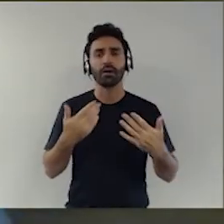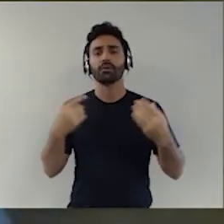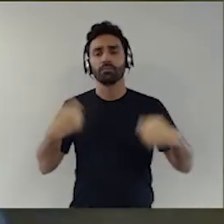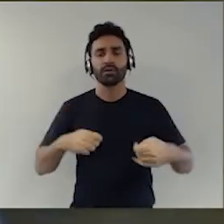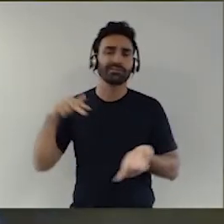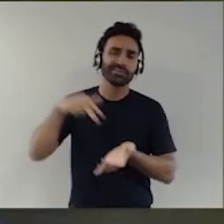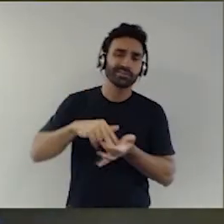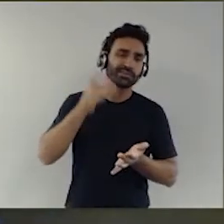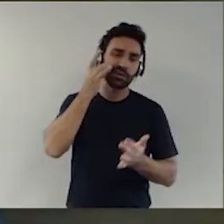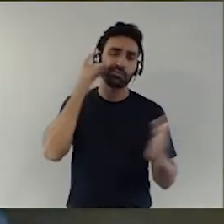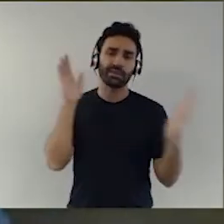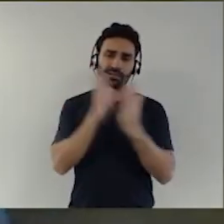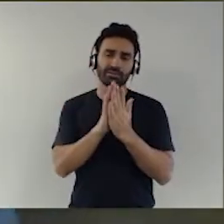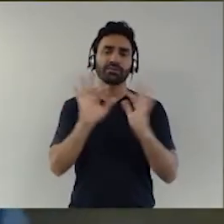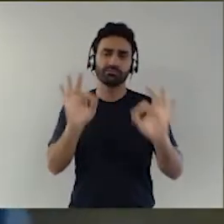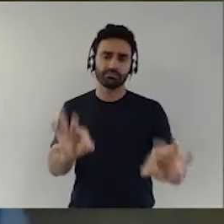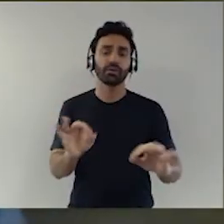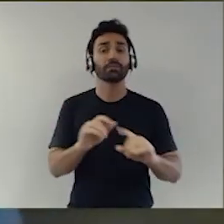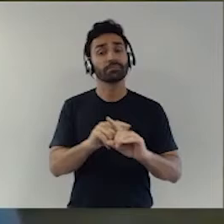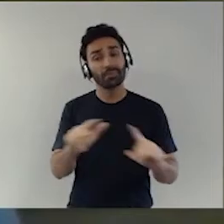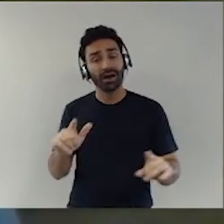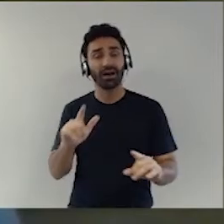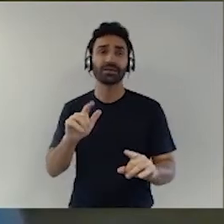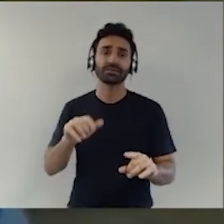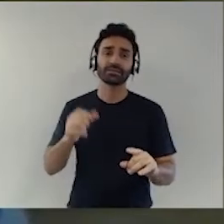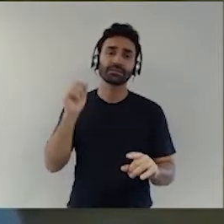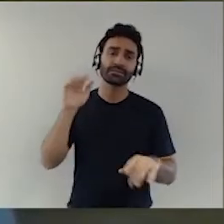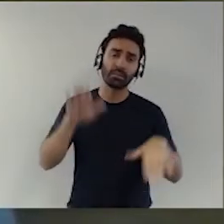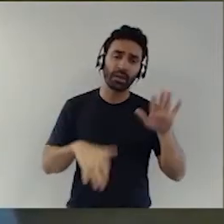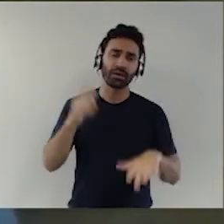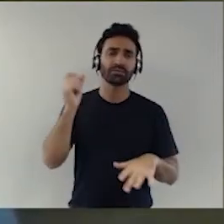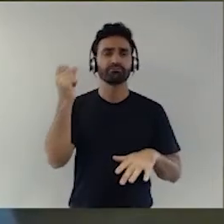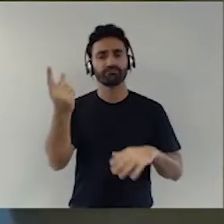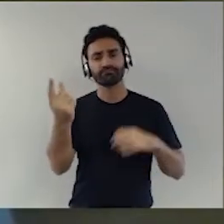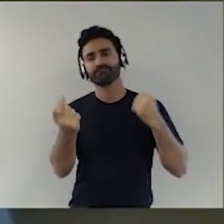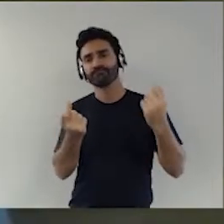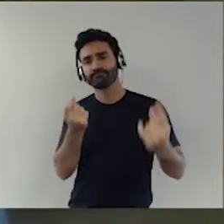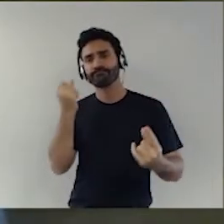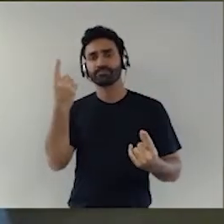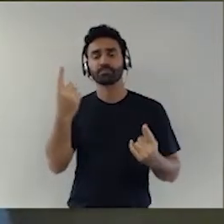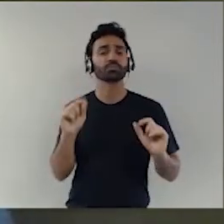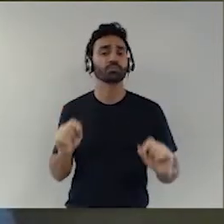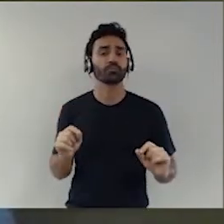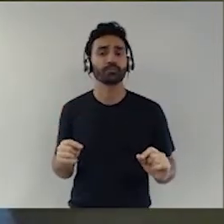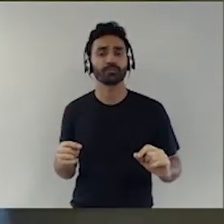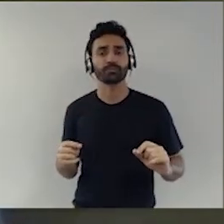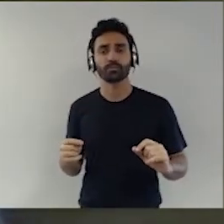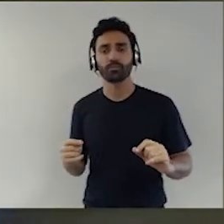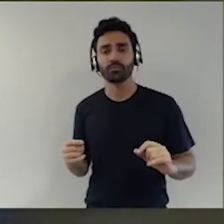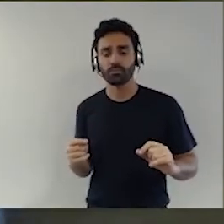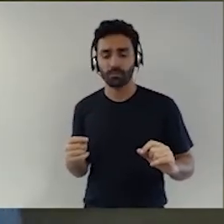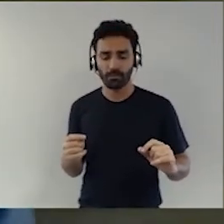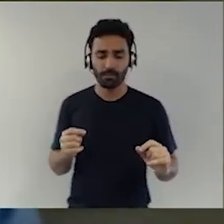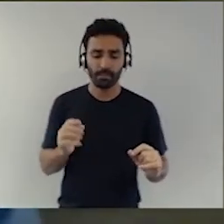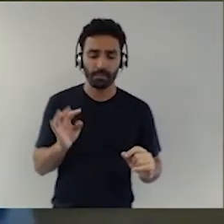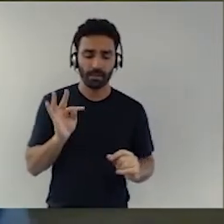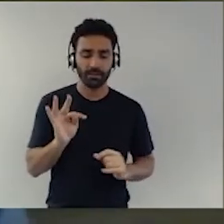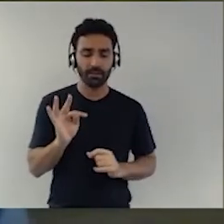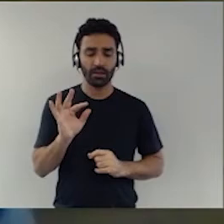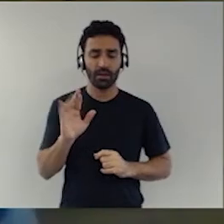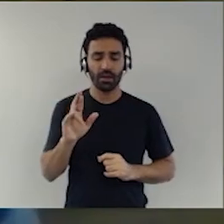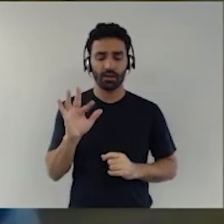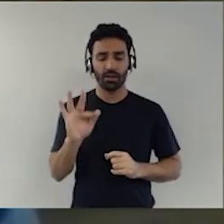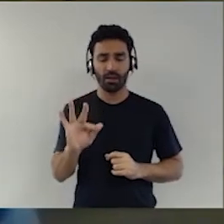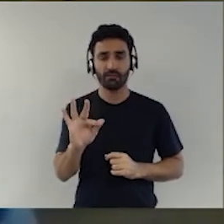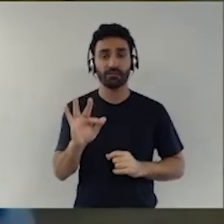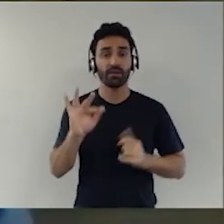julgamento presencial, enfim. Agora, existem determinadas situações em que o TRF da 5ª região, a sede